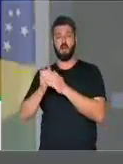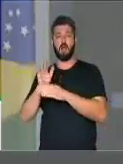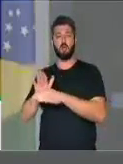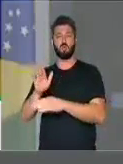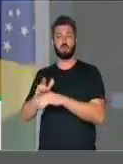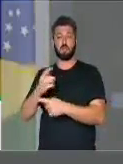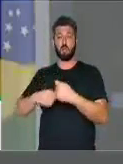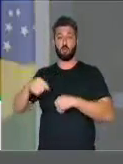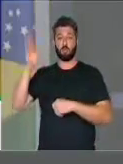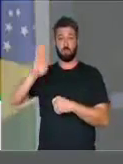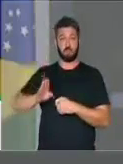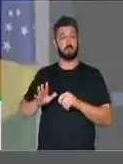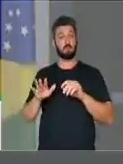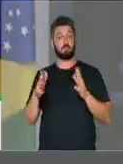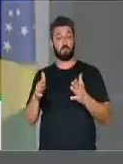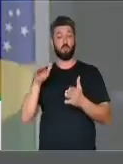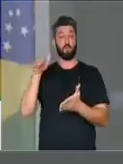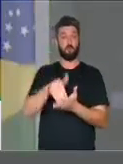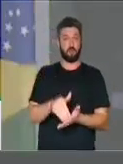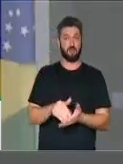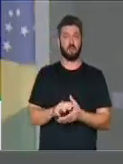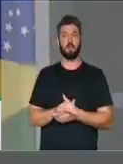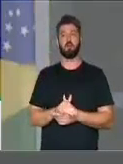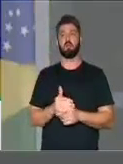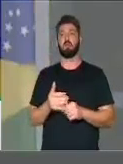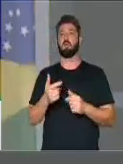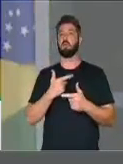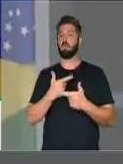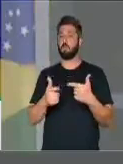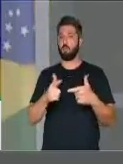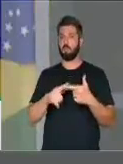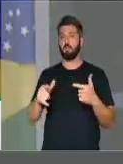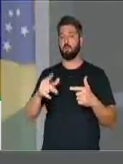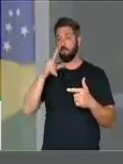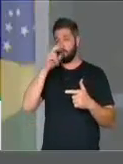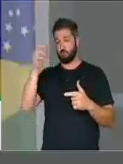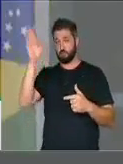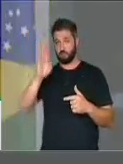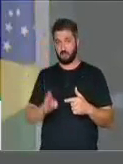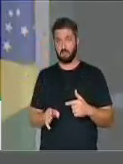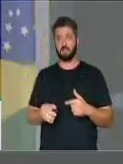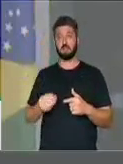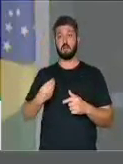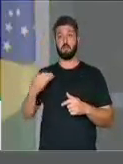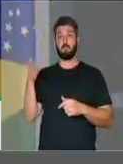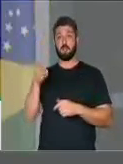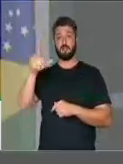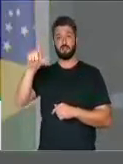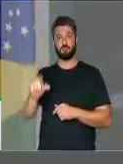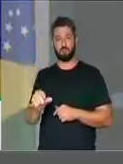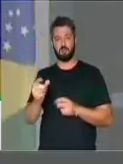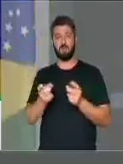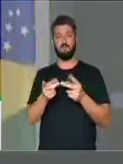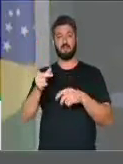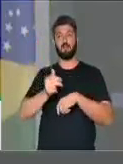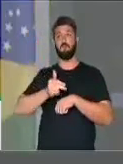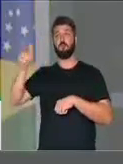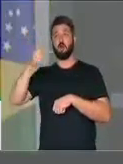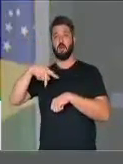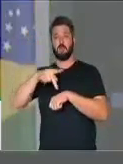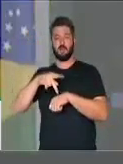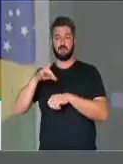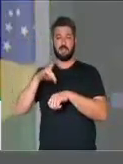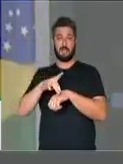para o Brasil. Ao fim, houve um efeito reverso para o Brasil, que reduziu sua participação no ranking de exportadores de carne, com